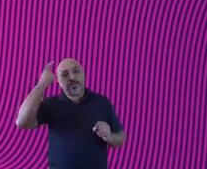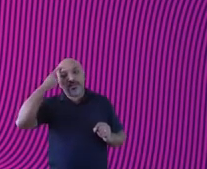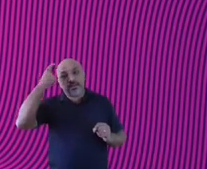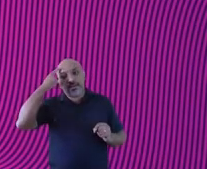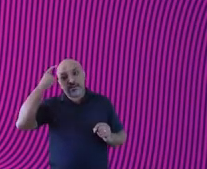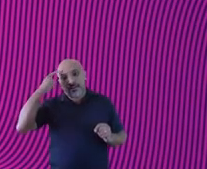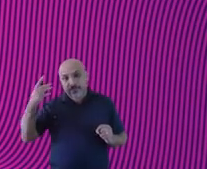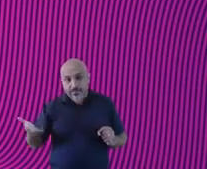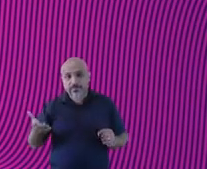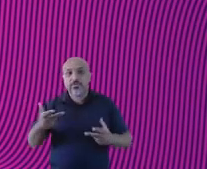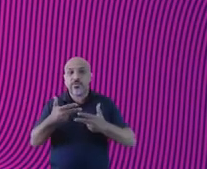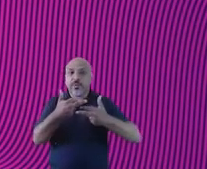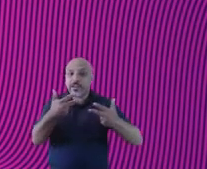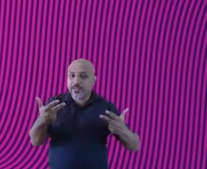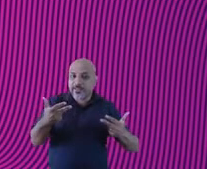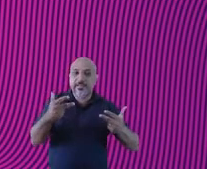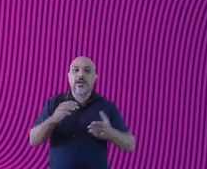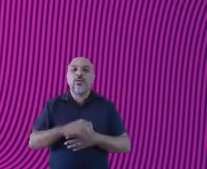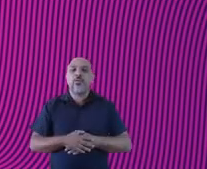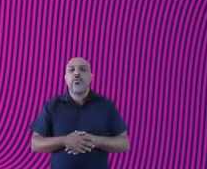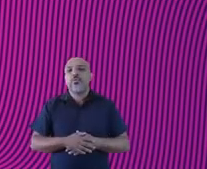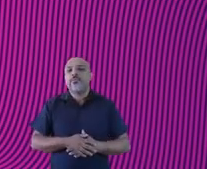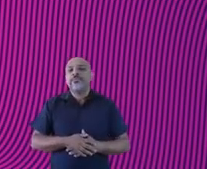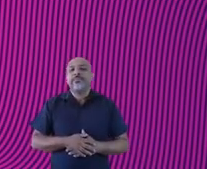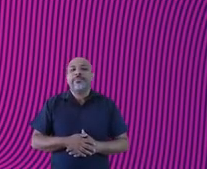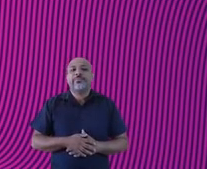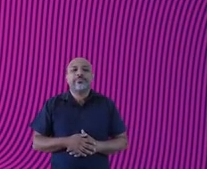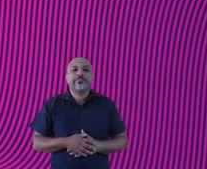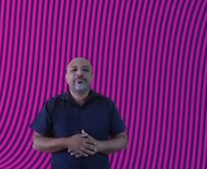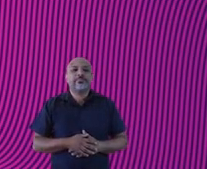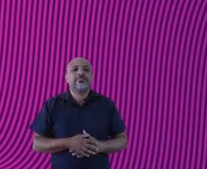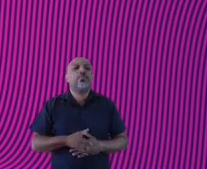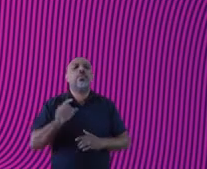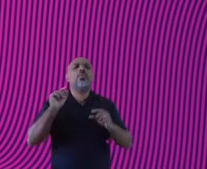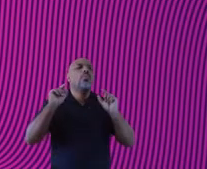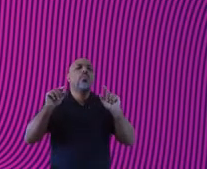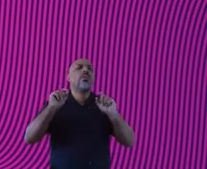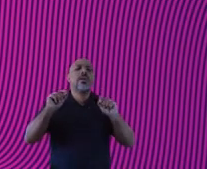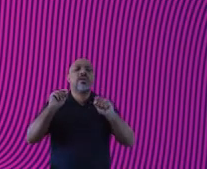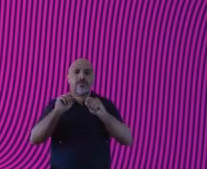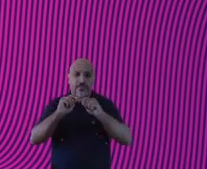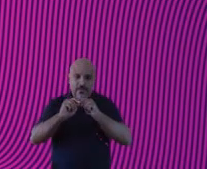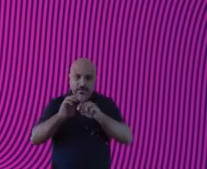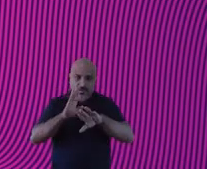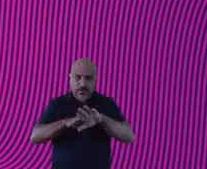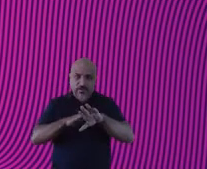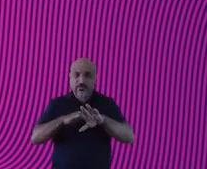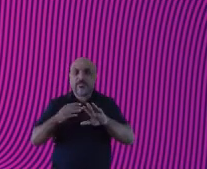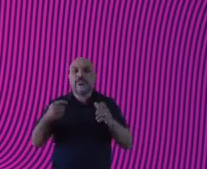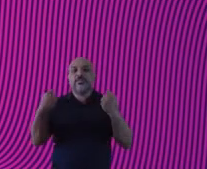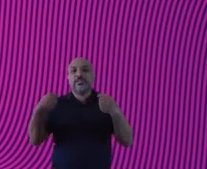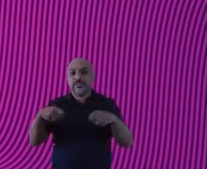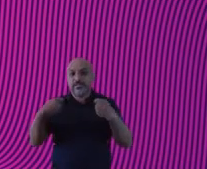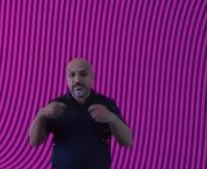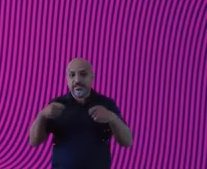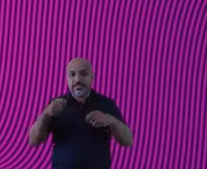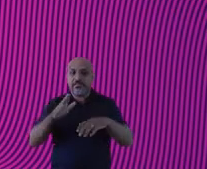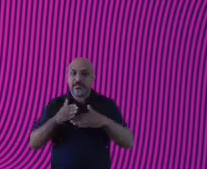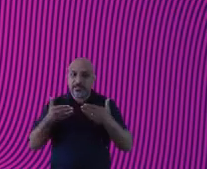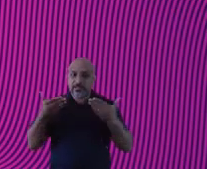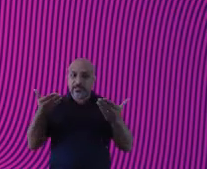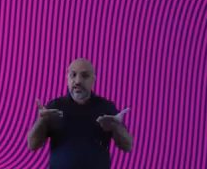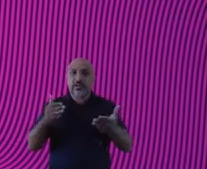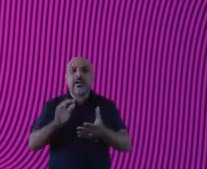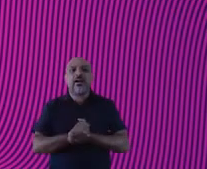a questão de o que faríamos diante da necessidade eventual de